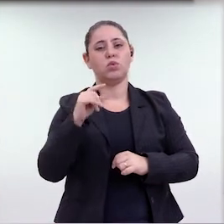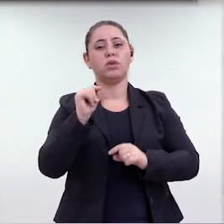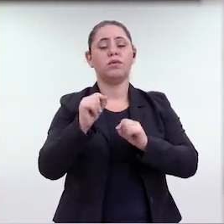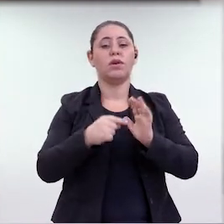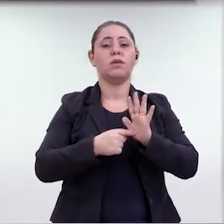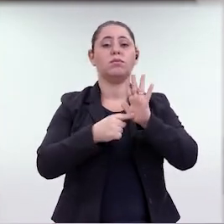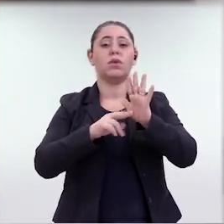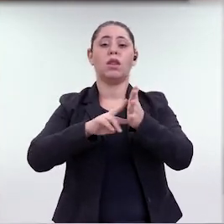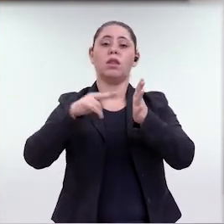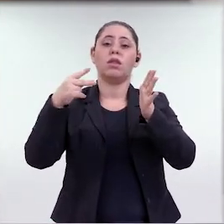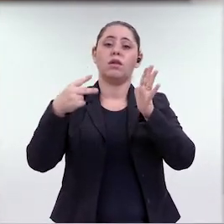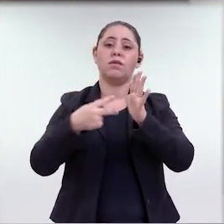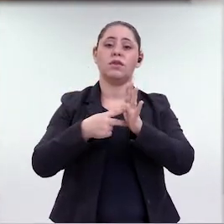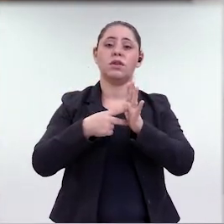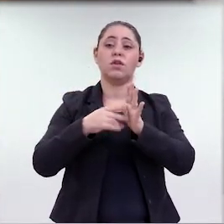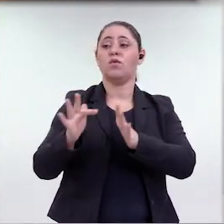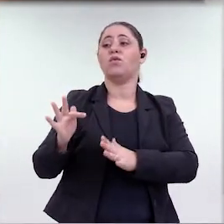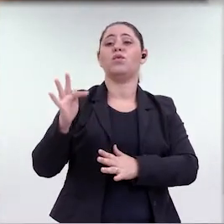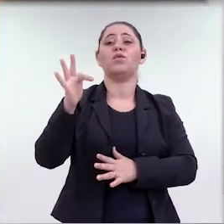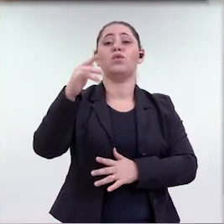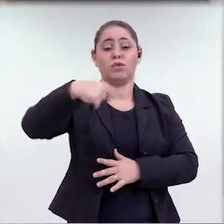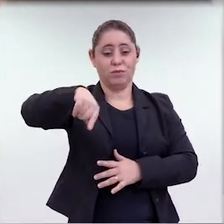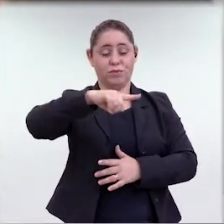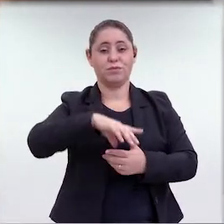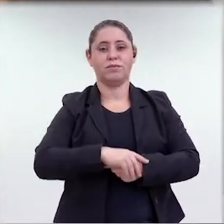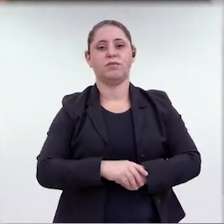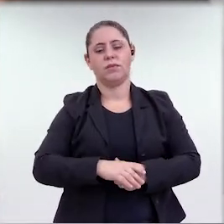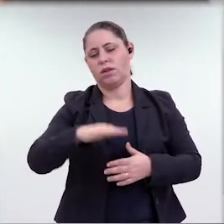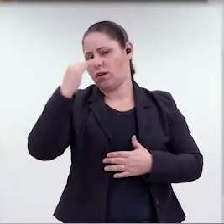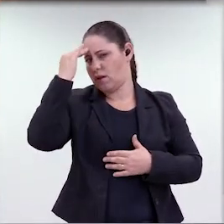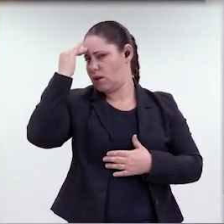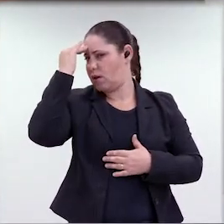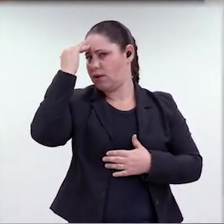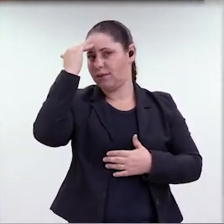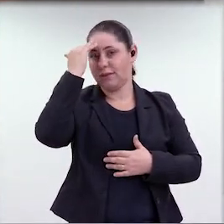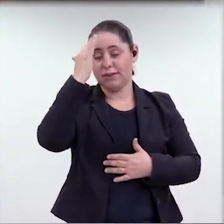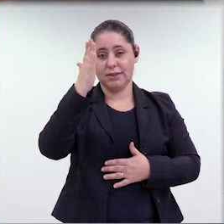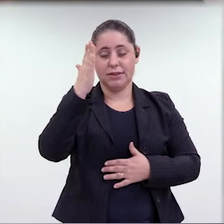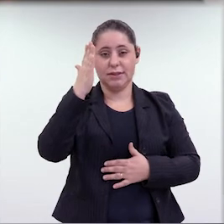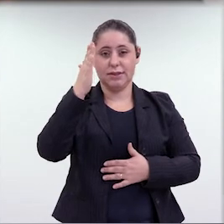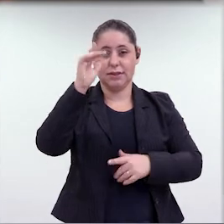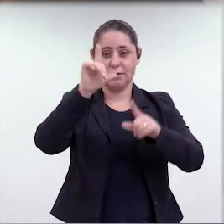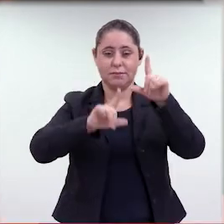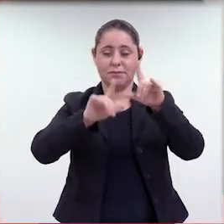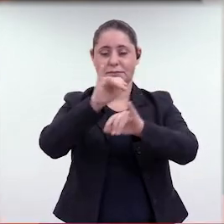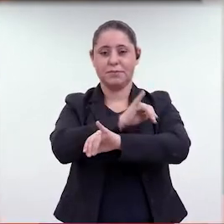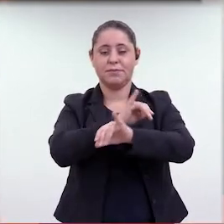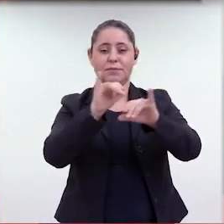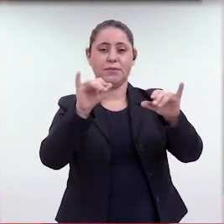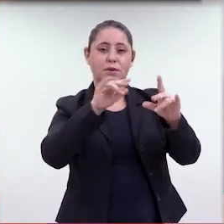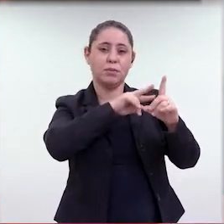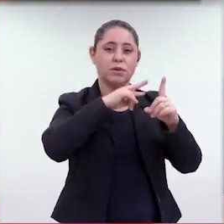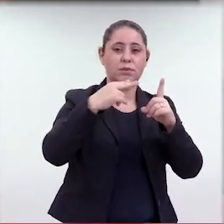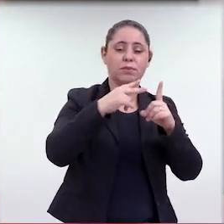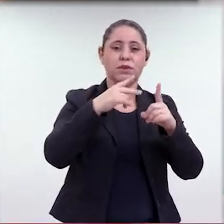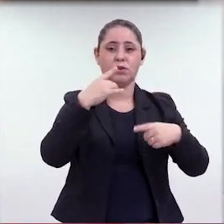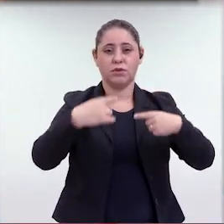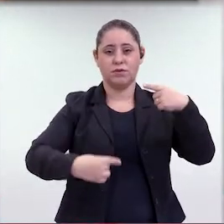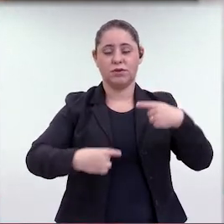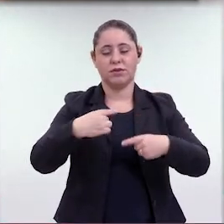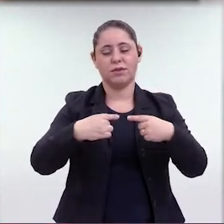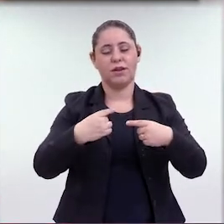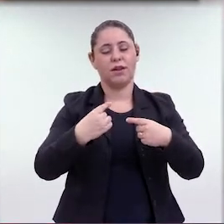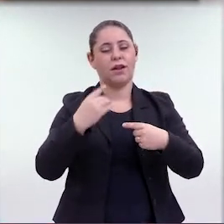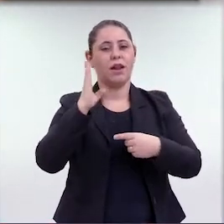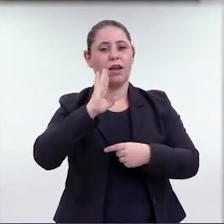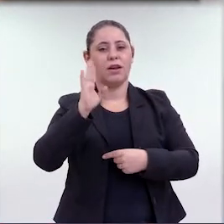quem somos. E eu quero agradecer, então, essa edição do Perspectiva Debate, muito legal, muito bacana, com a